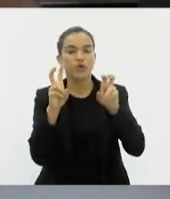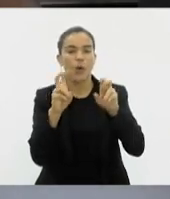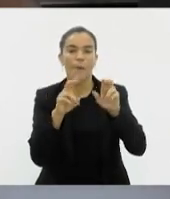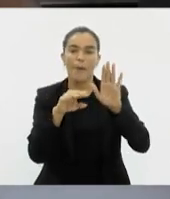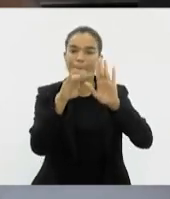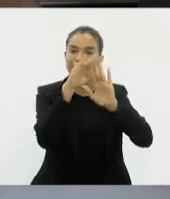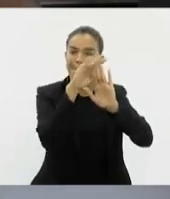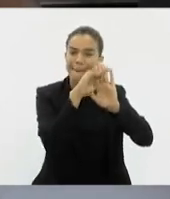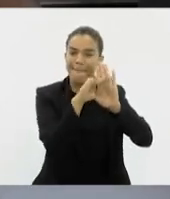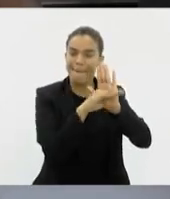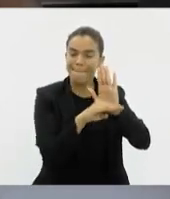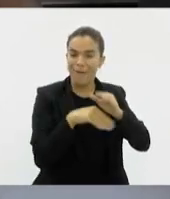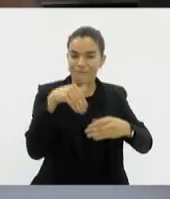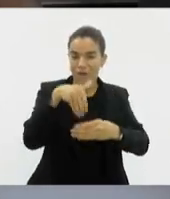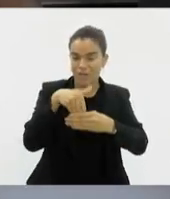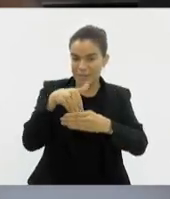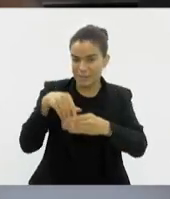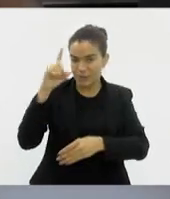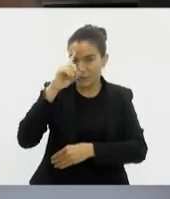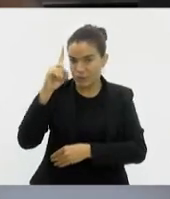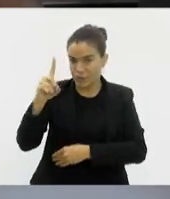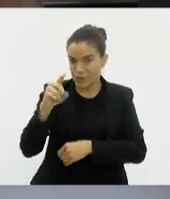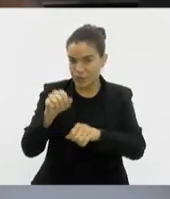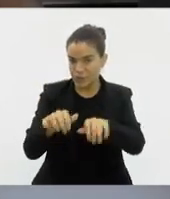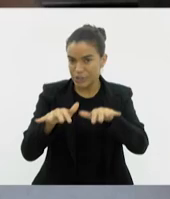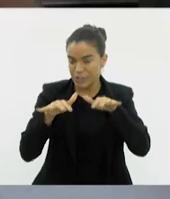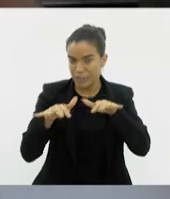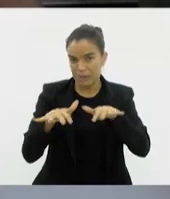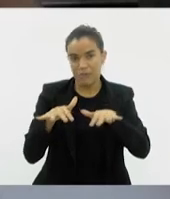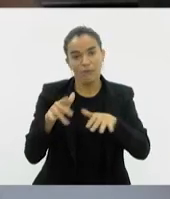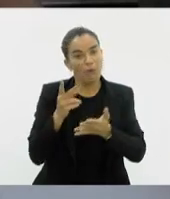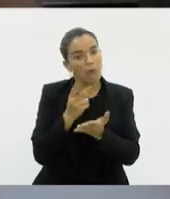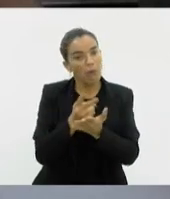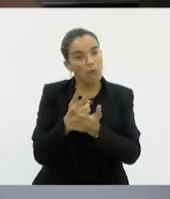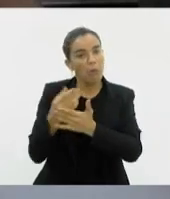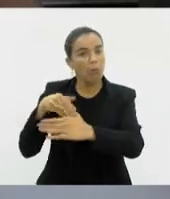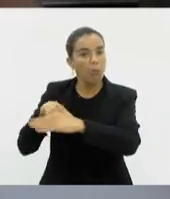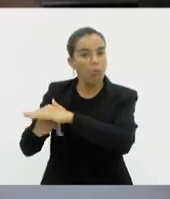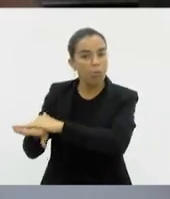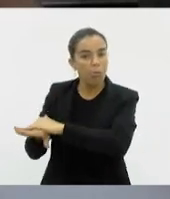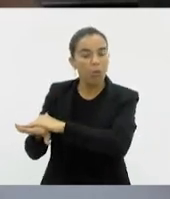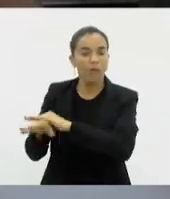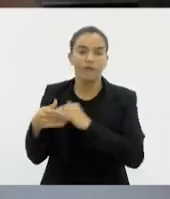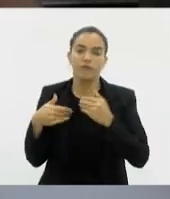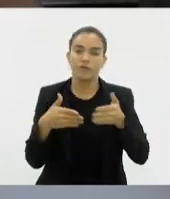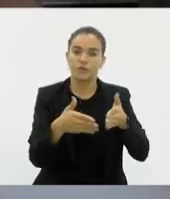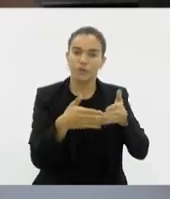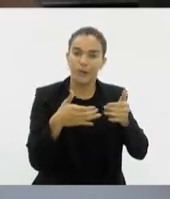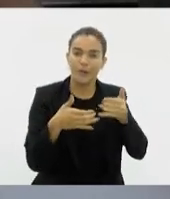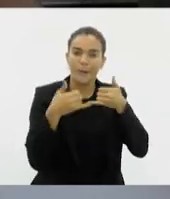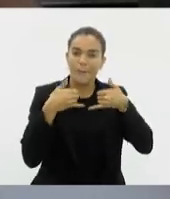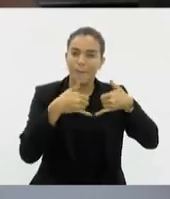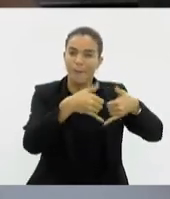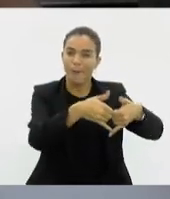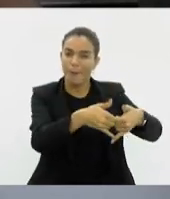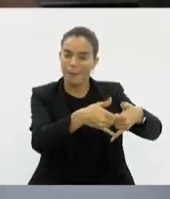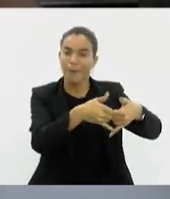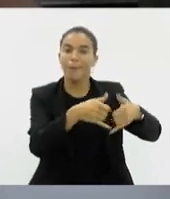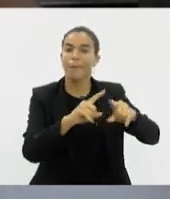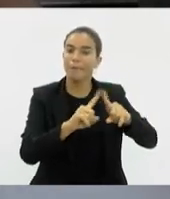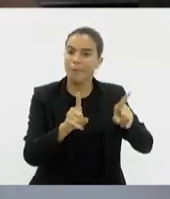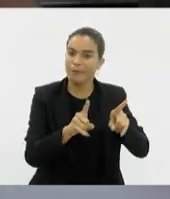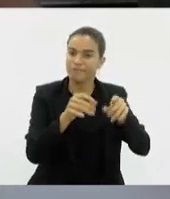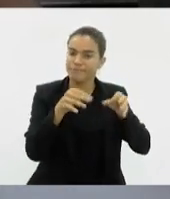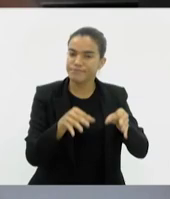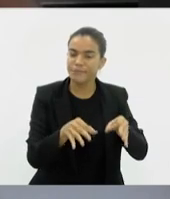nós consultamos o sistema, continuava em arquivo. Não é? Foi solicitado via telefone informação mais